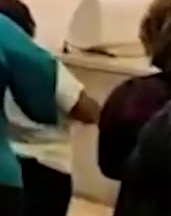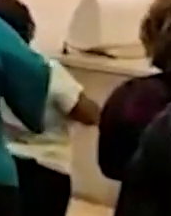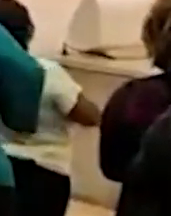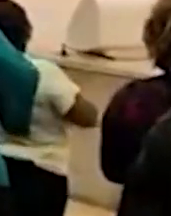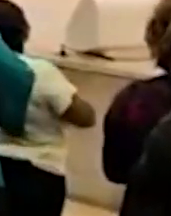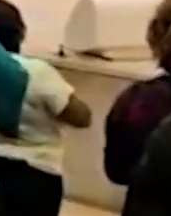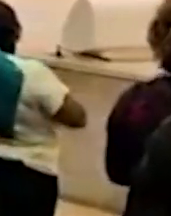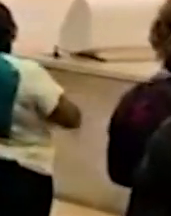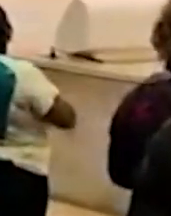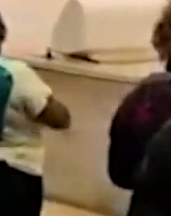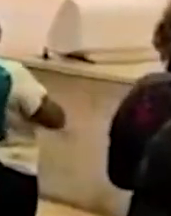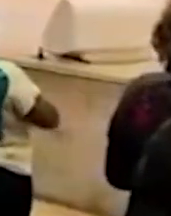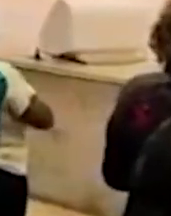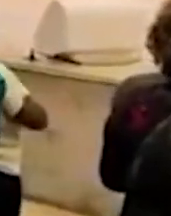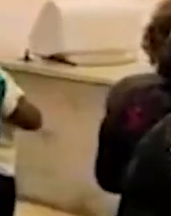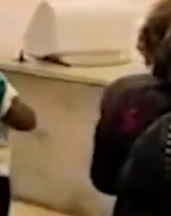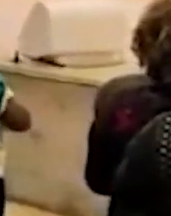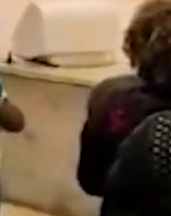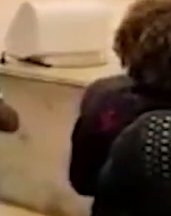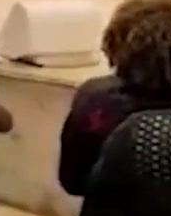e psicológicos.